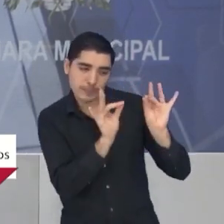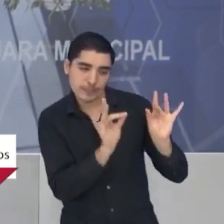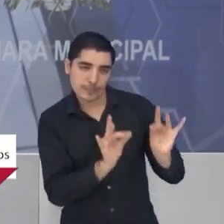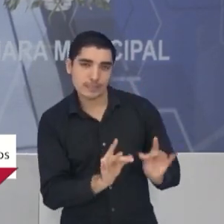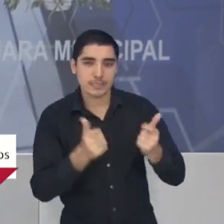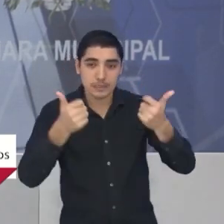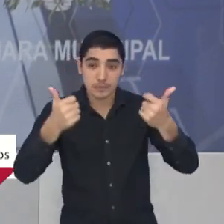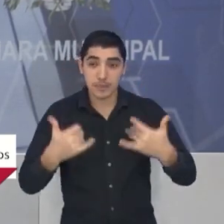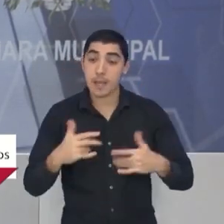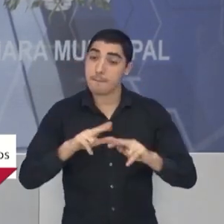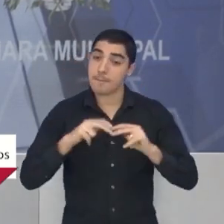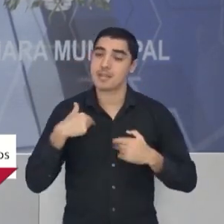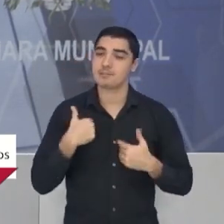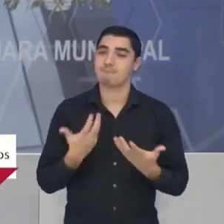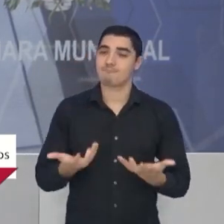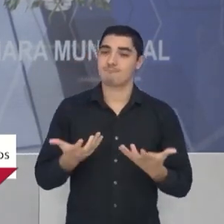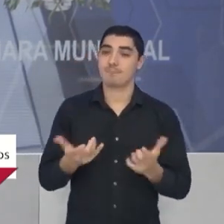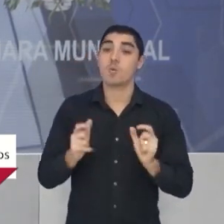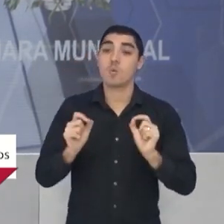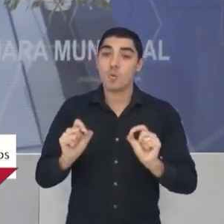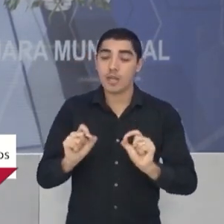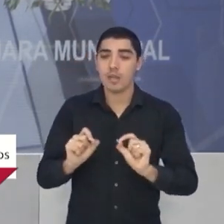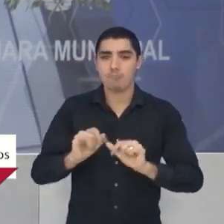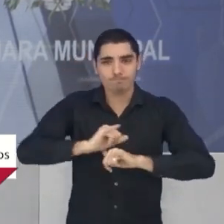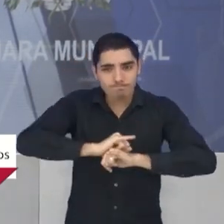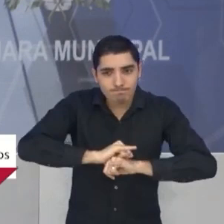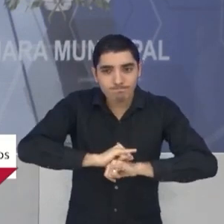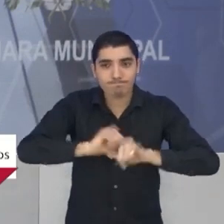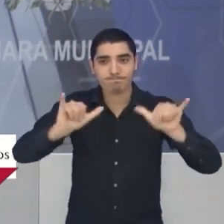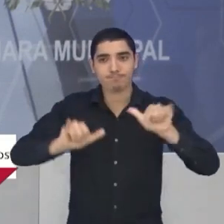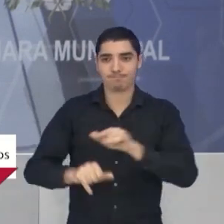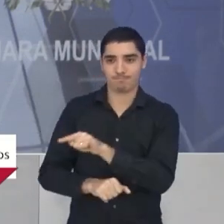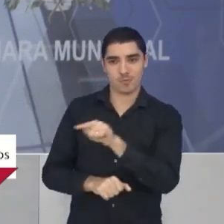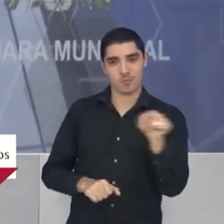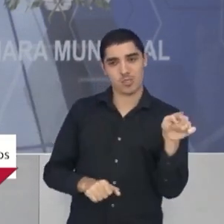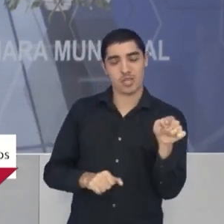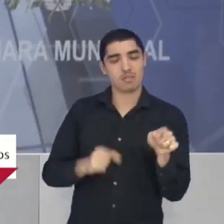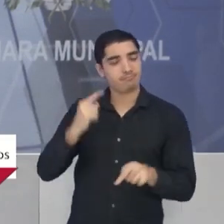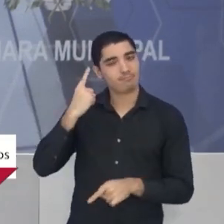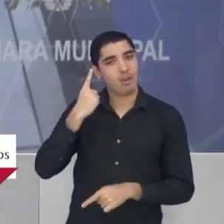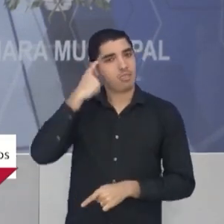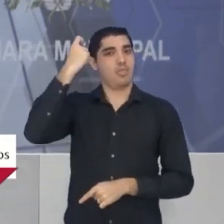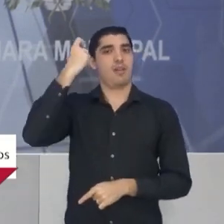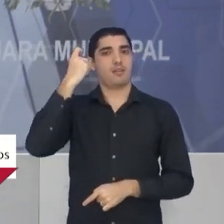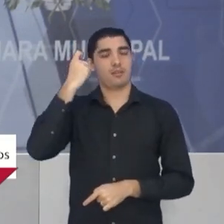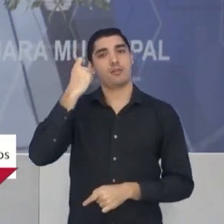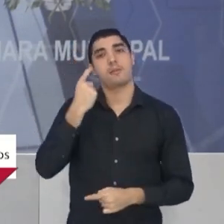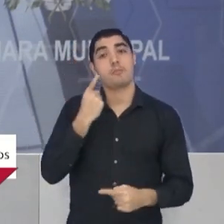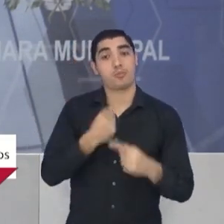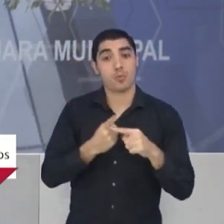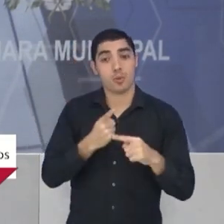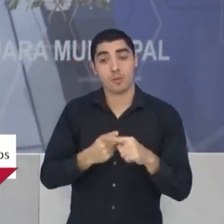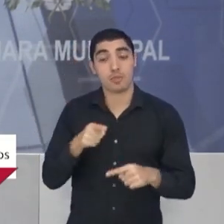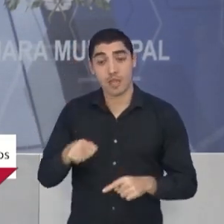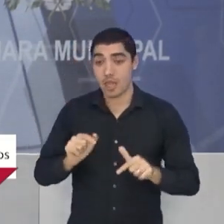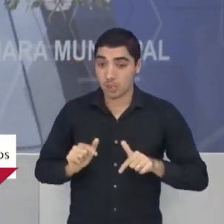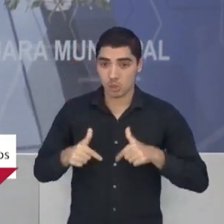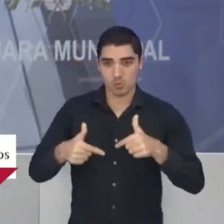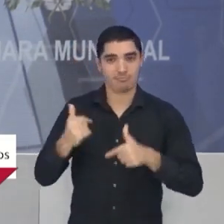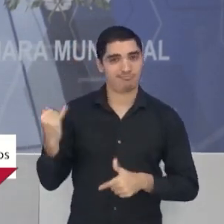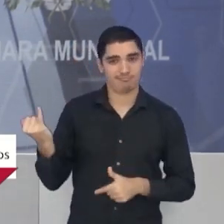de plantar aqui a a semente dessa iniciativa que nos parece da maior